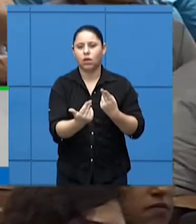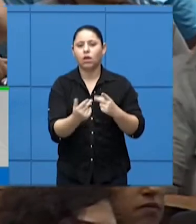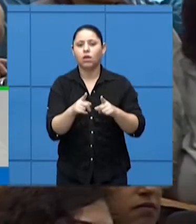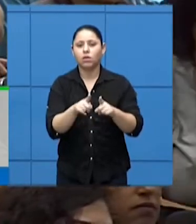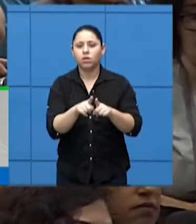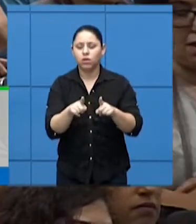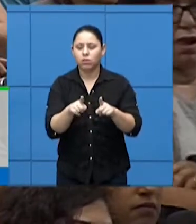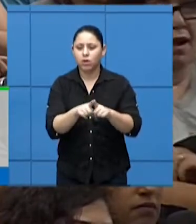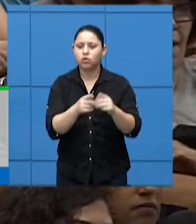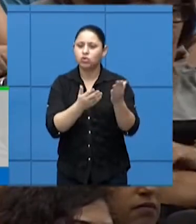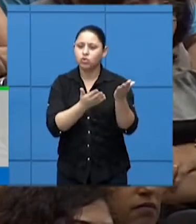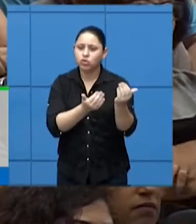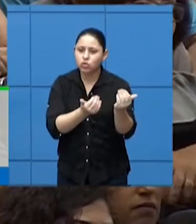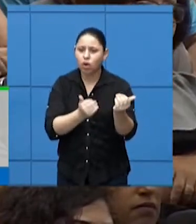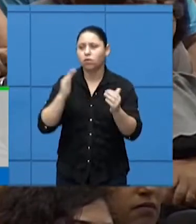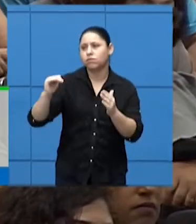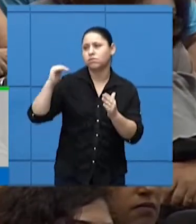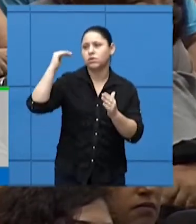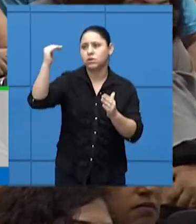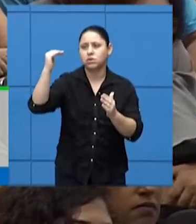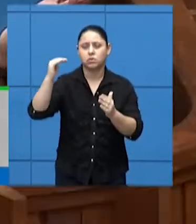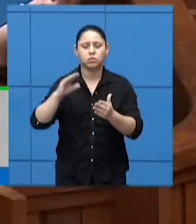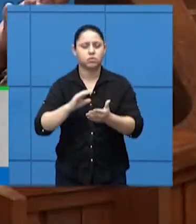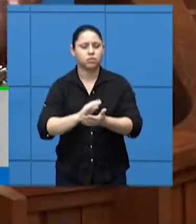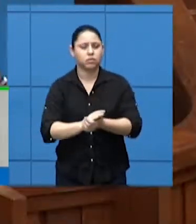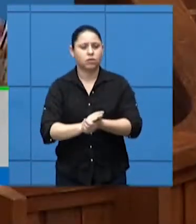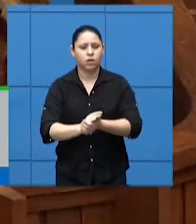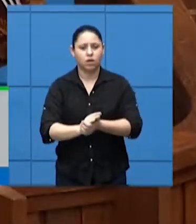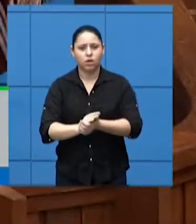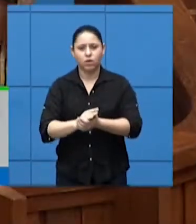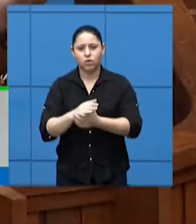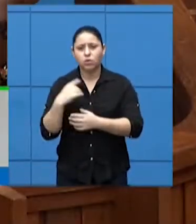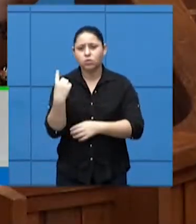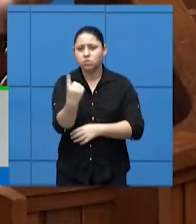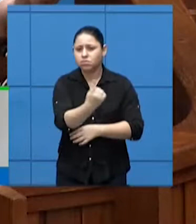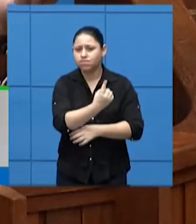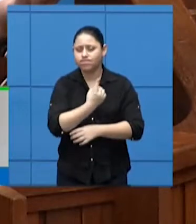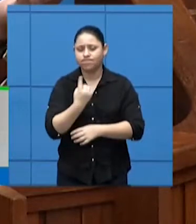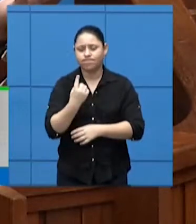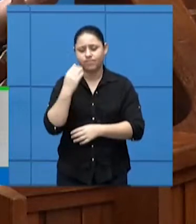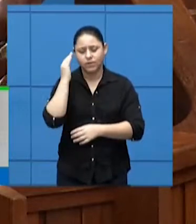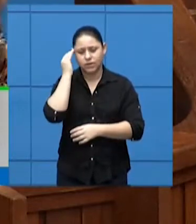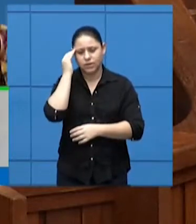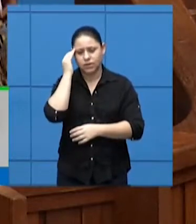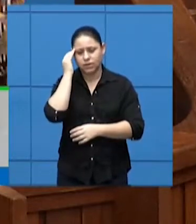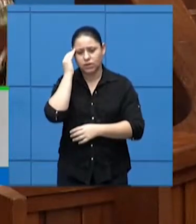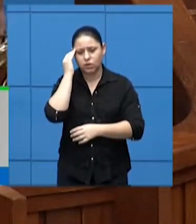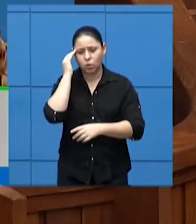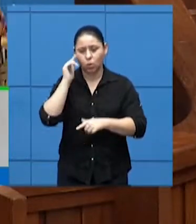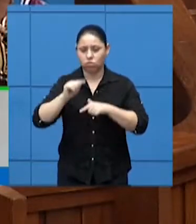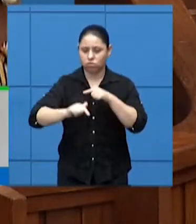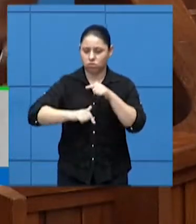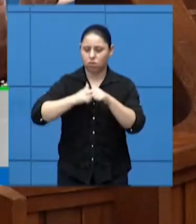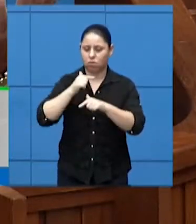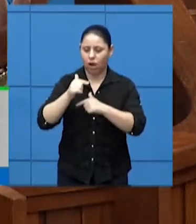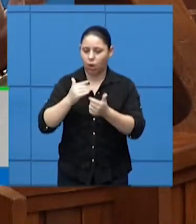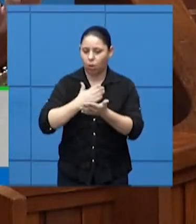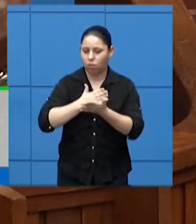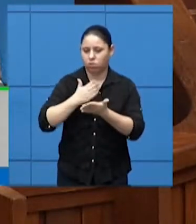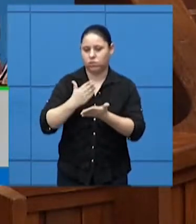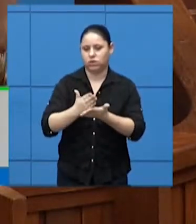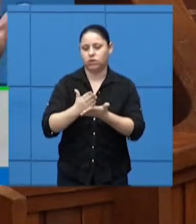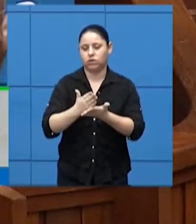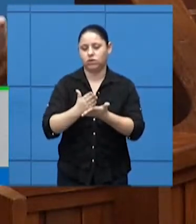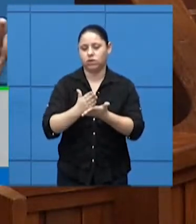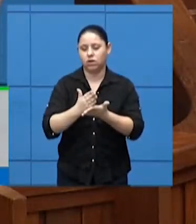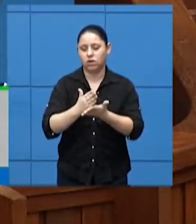jovens e adultos e tudo mais. Então, nós entendemos que, ao mexer com a educação especial, nós estávamos mexendo